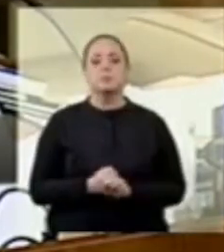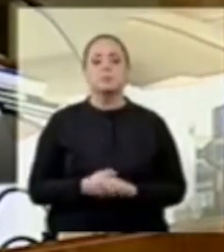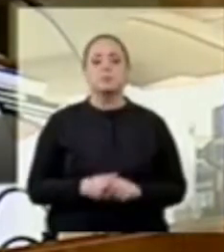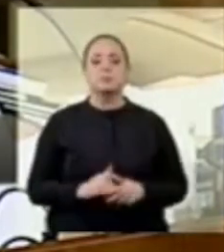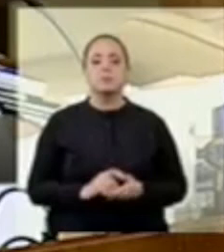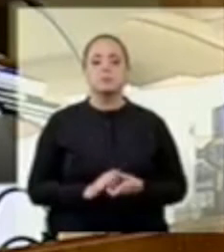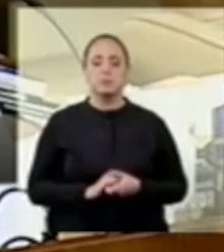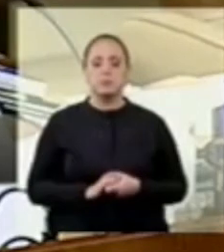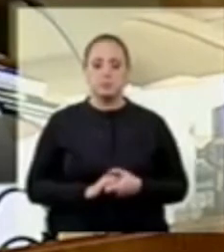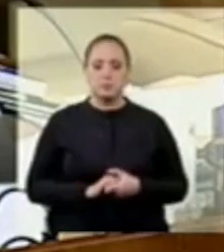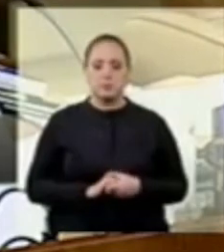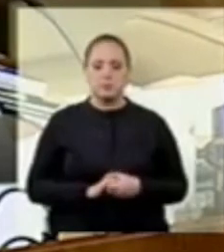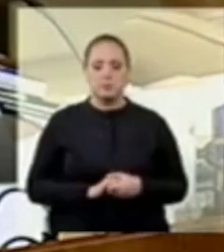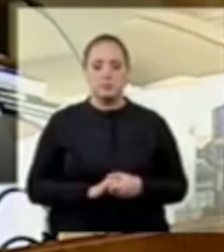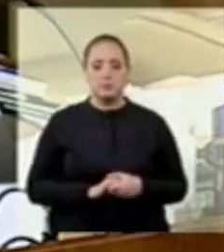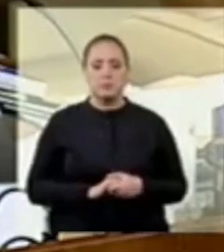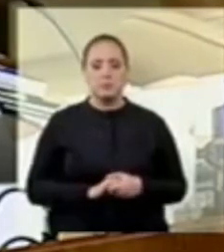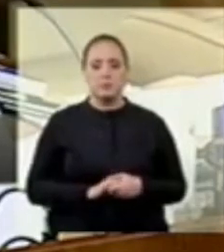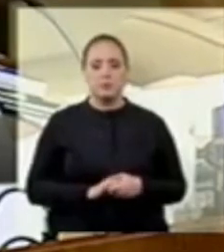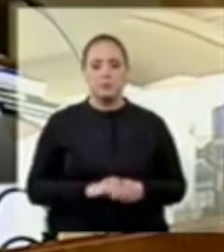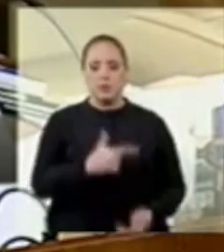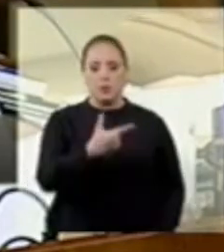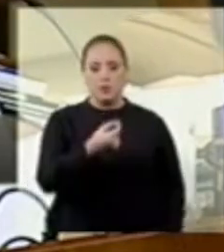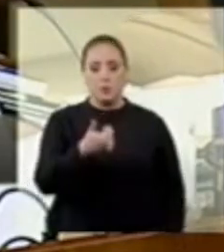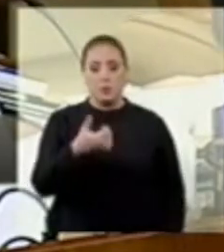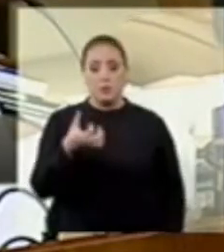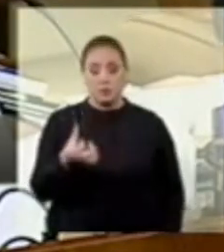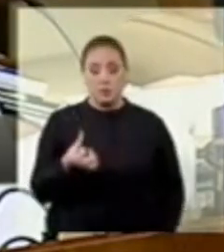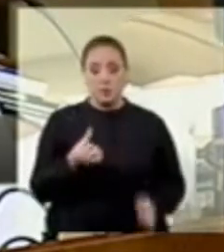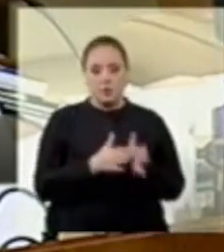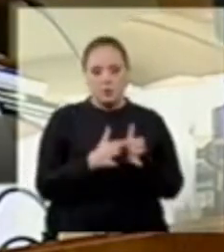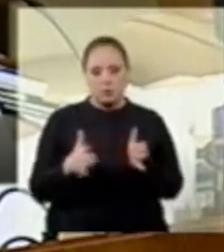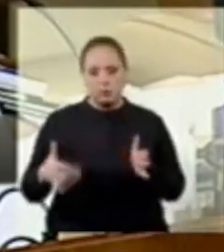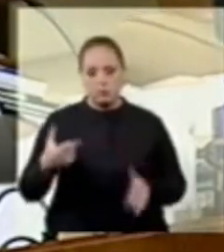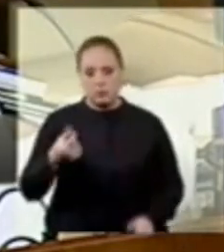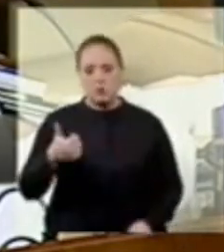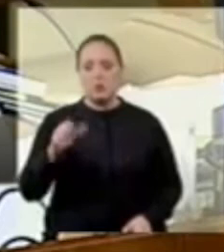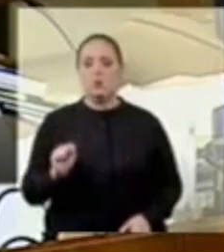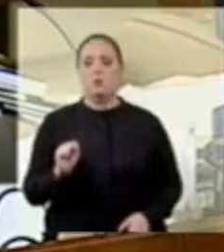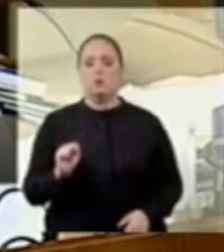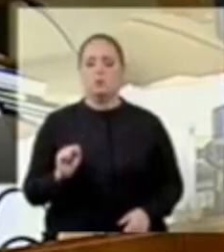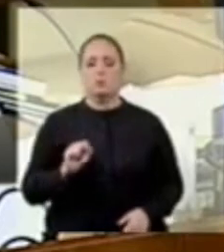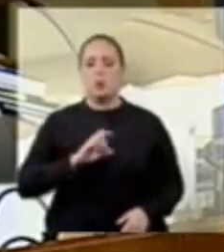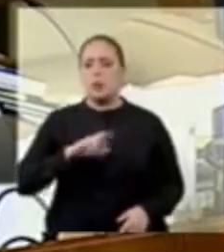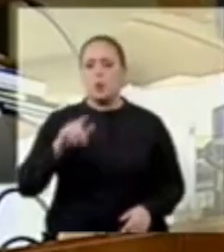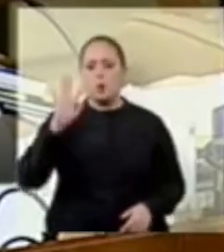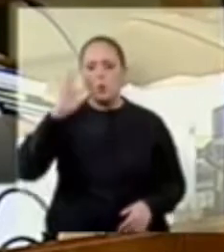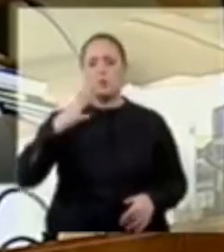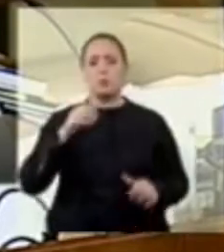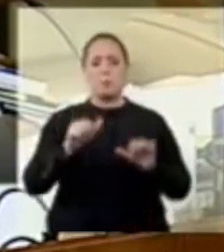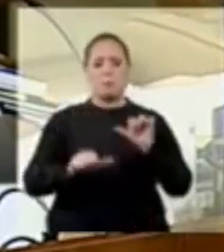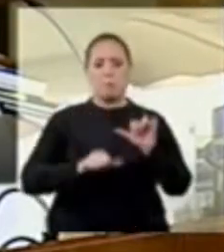pois bem de 2016 para cá não aconteceu nenhuma mudança